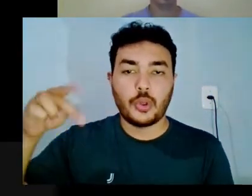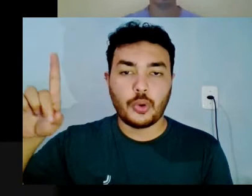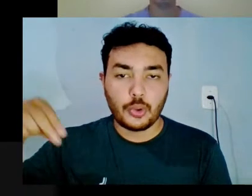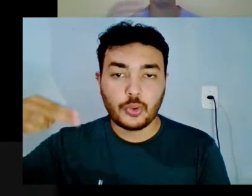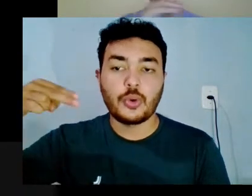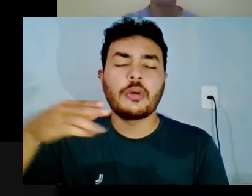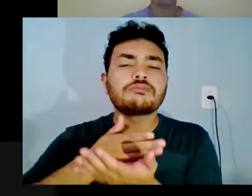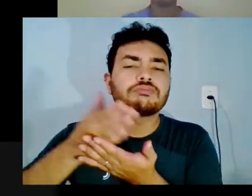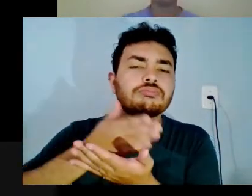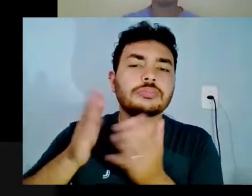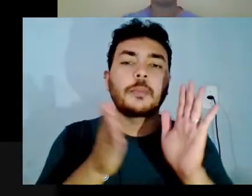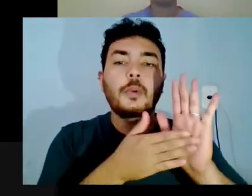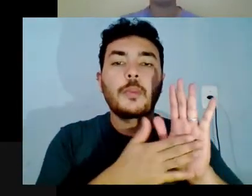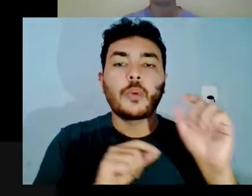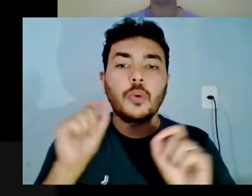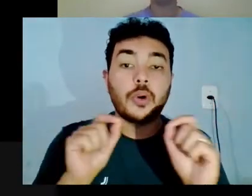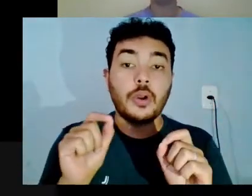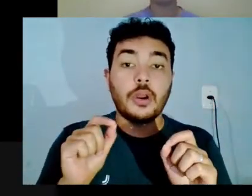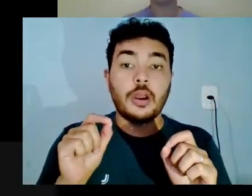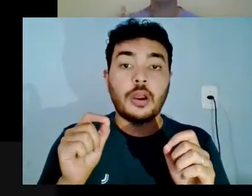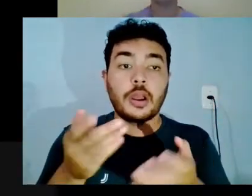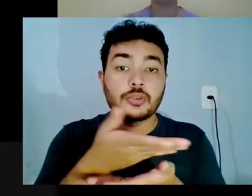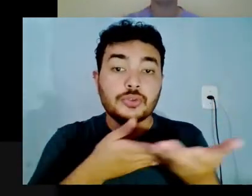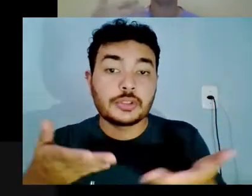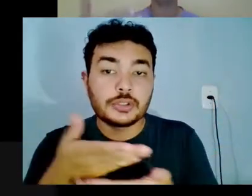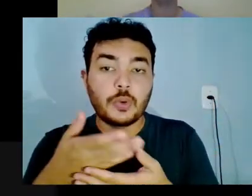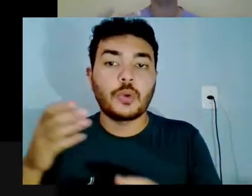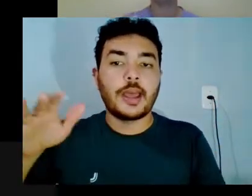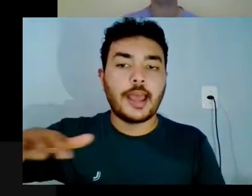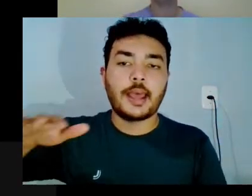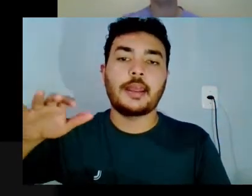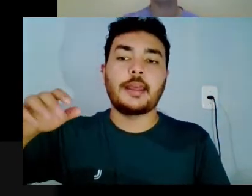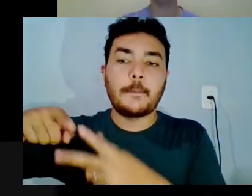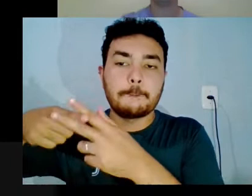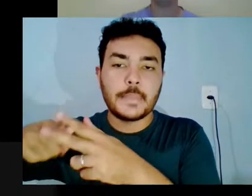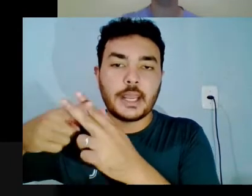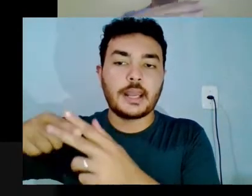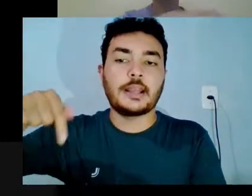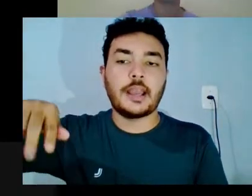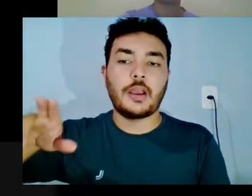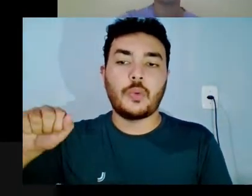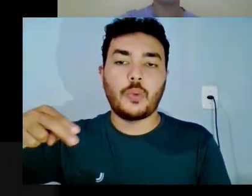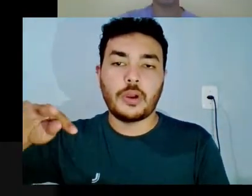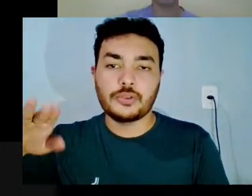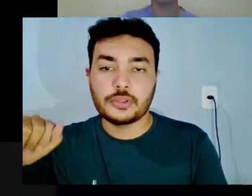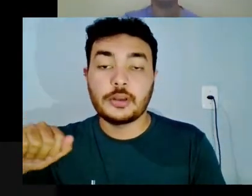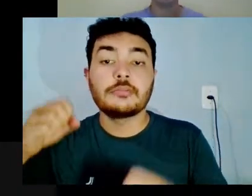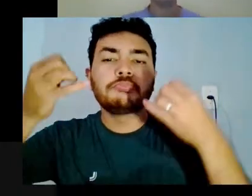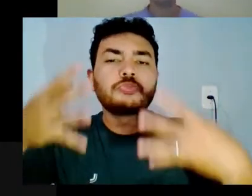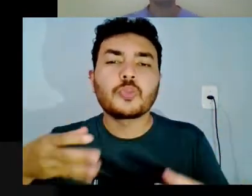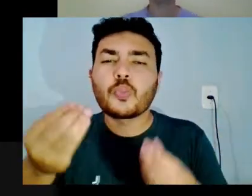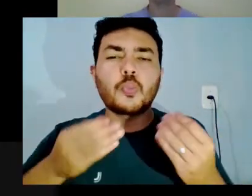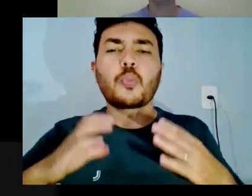Inicialmente, eles propuseram a associação e aplicação da mecânica quântica para explicar esse comportamento do elétron, só que